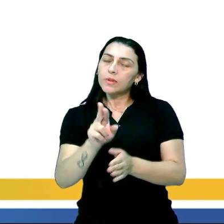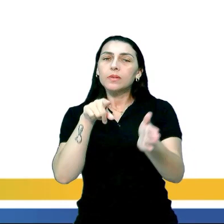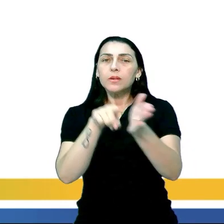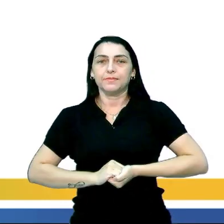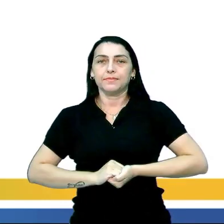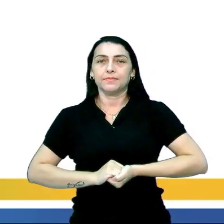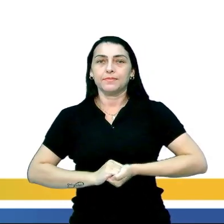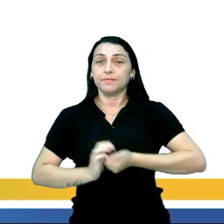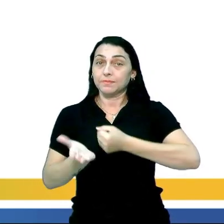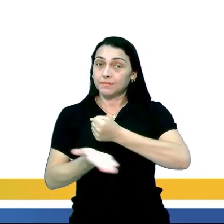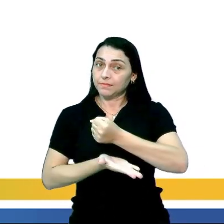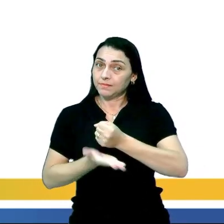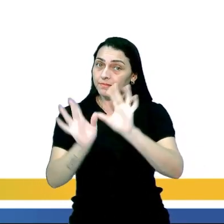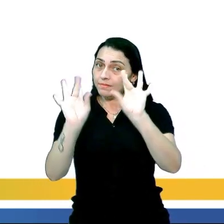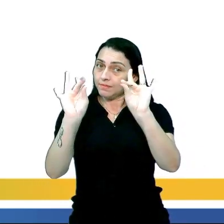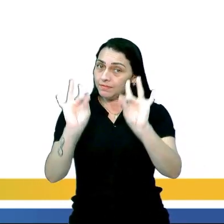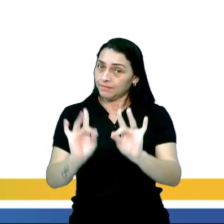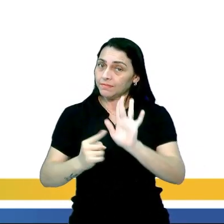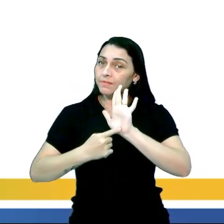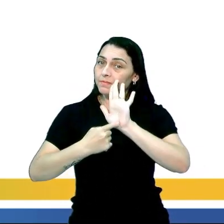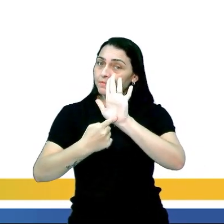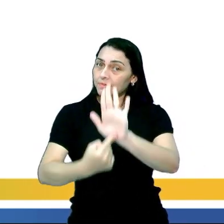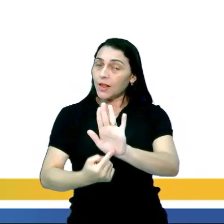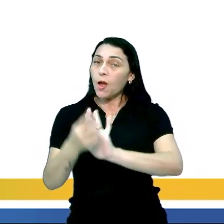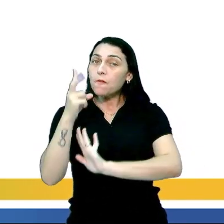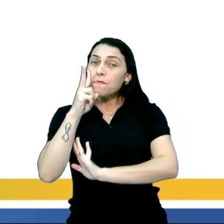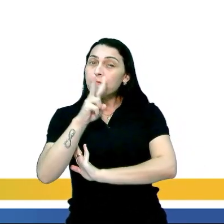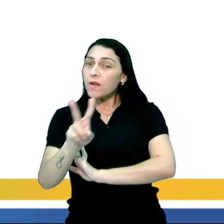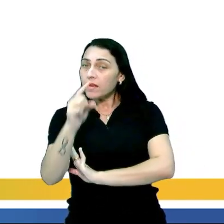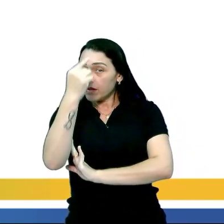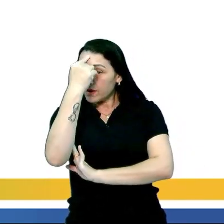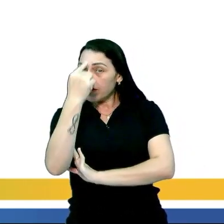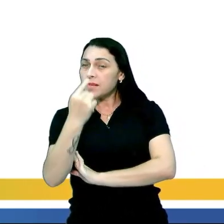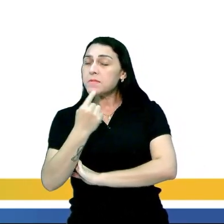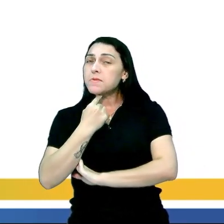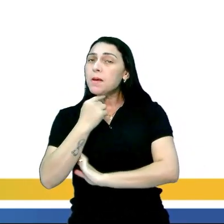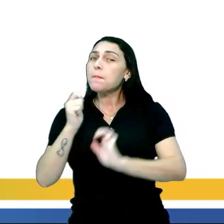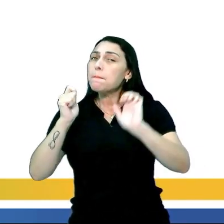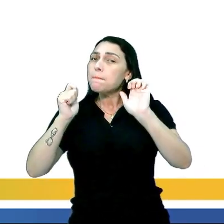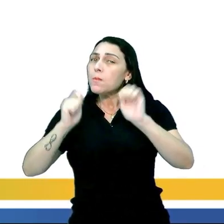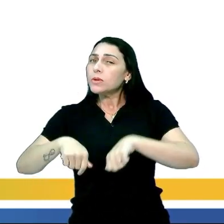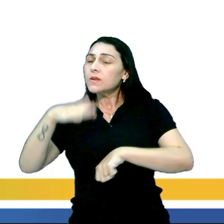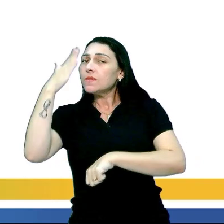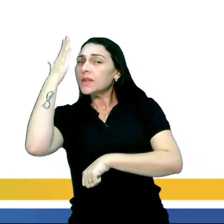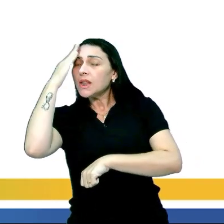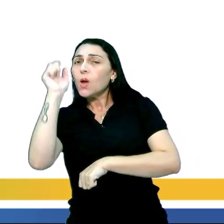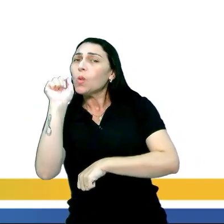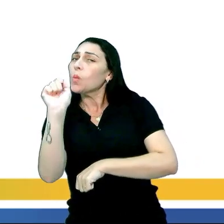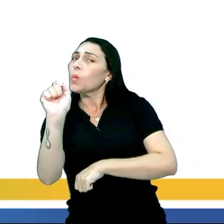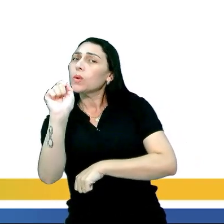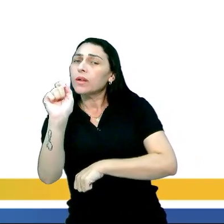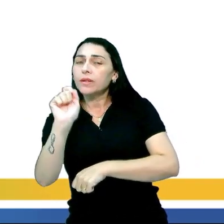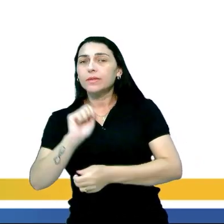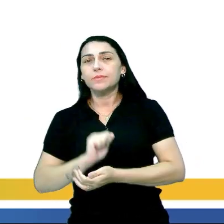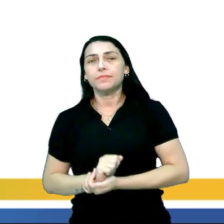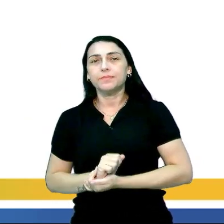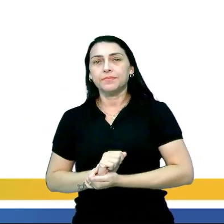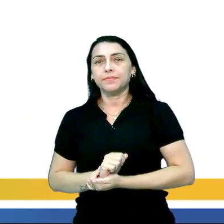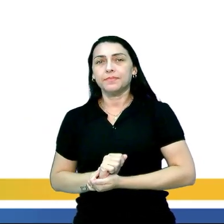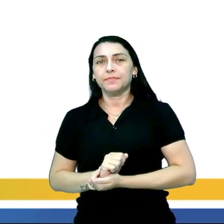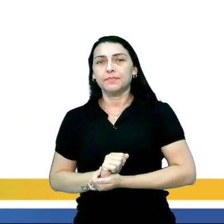questão. Com base na descrição apresentada e na observação das figuras, é